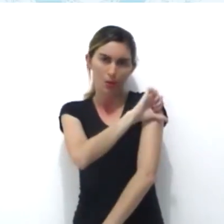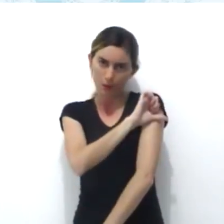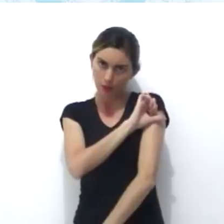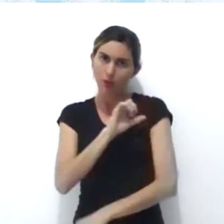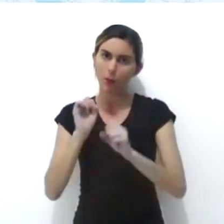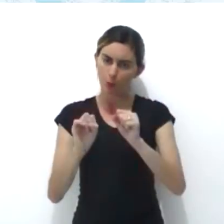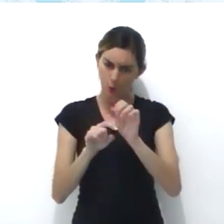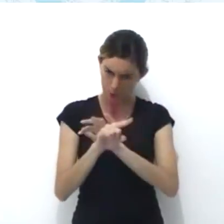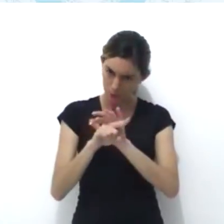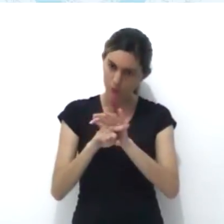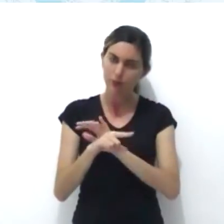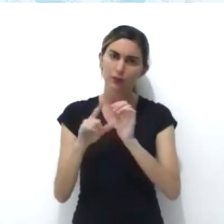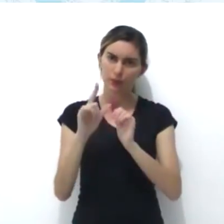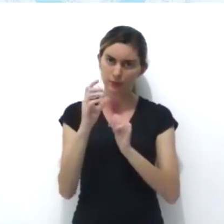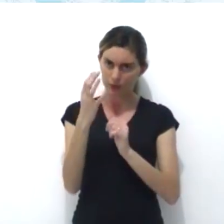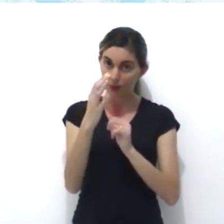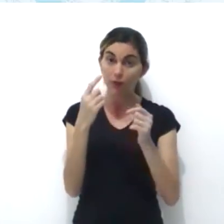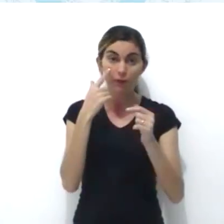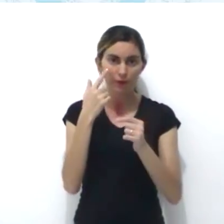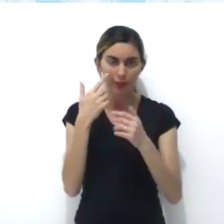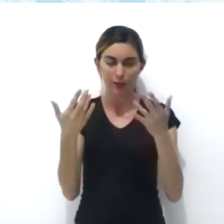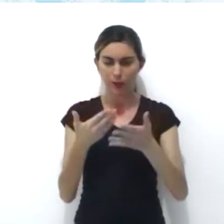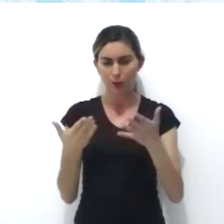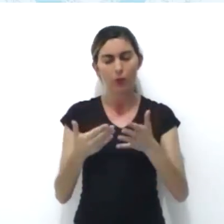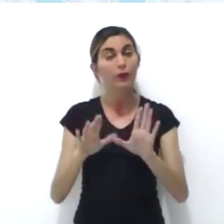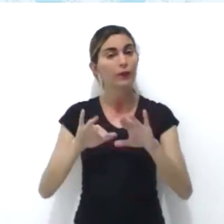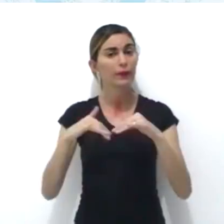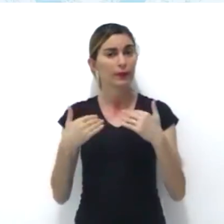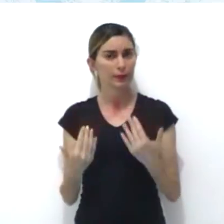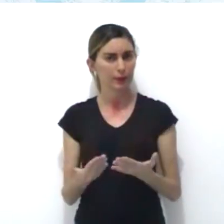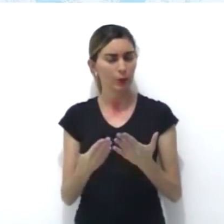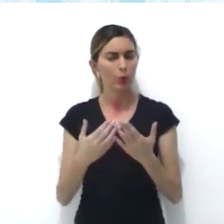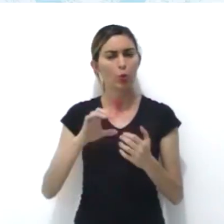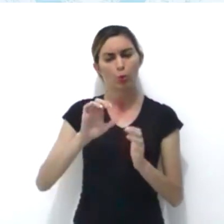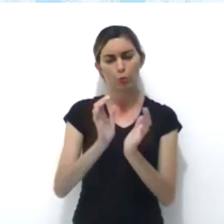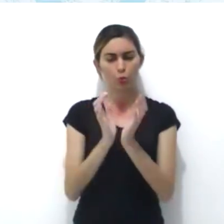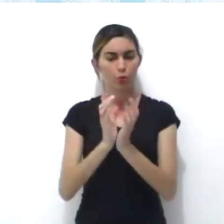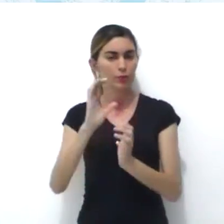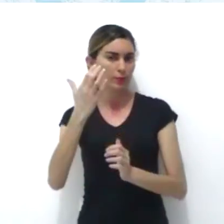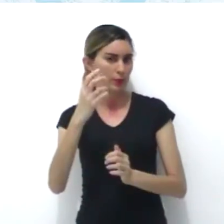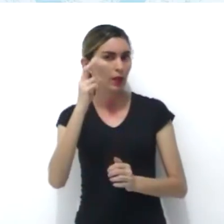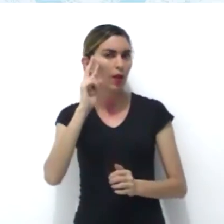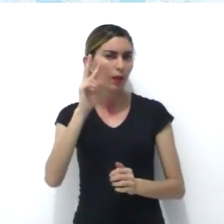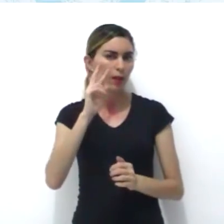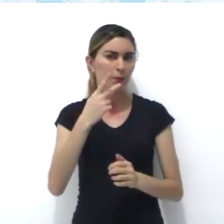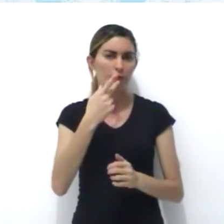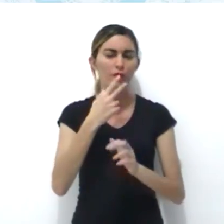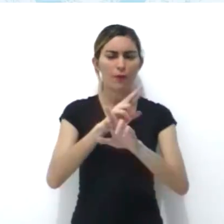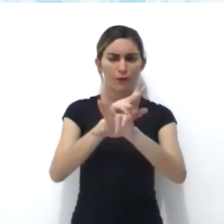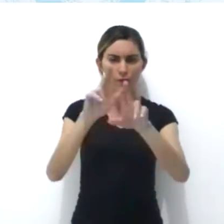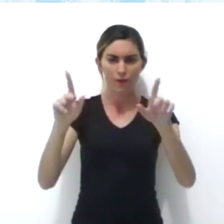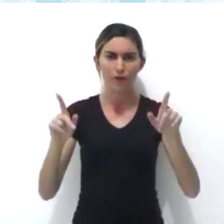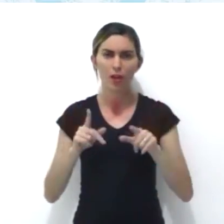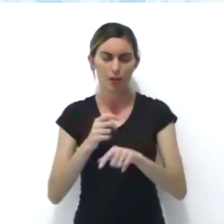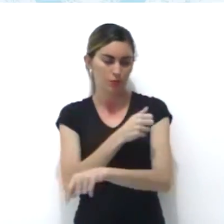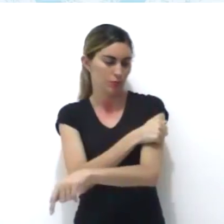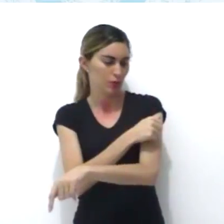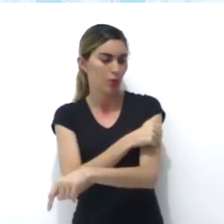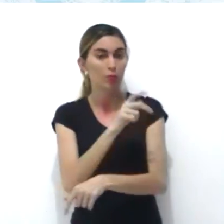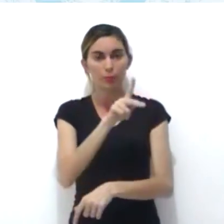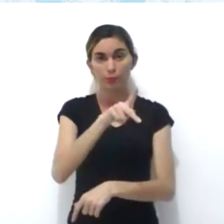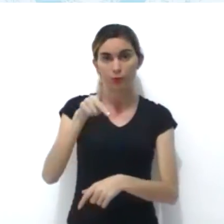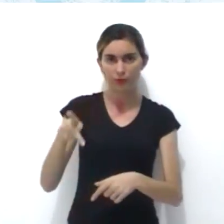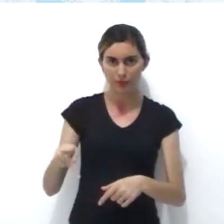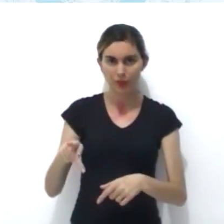fazer pesquisas científicas? A gente vai dar uma olhada agora. Então, Clube de Ciências, lembra que eu falei que são vários alunos